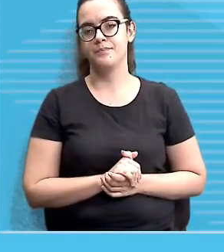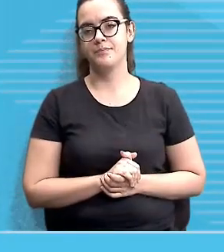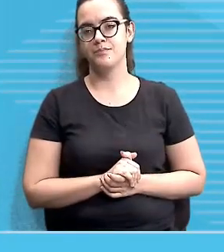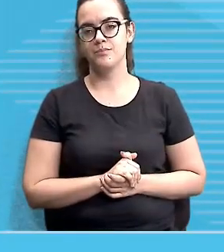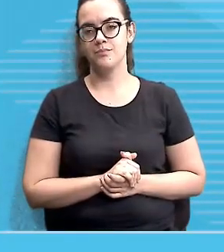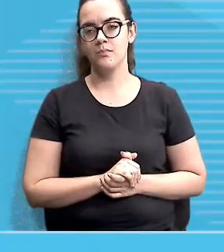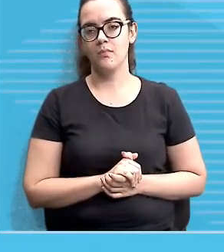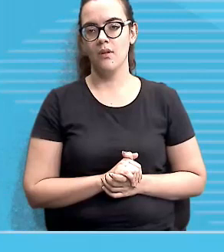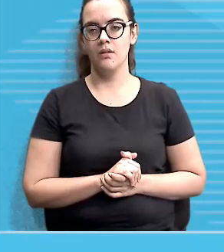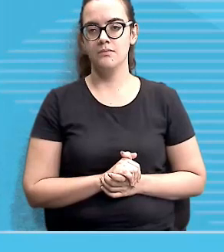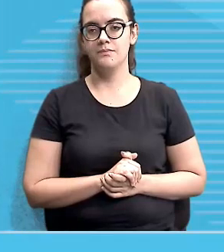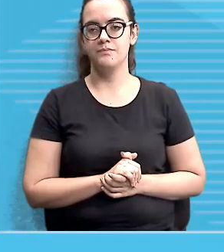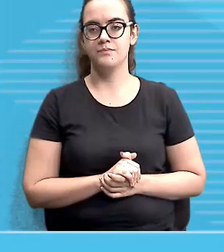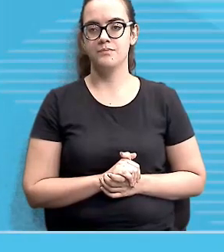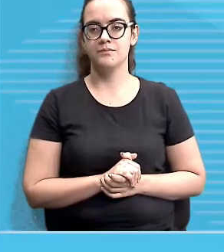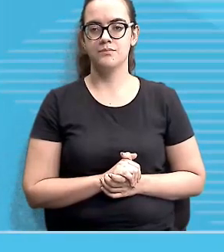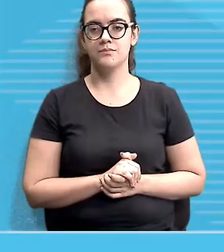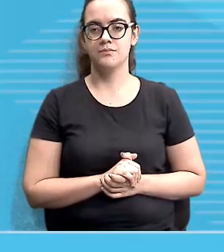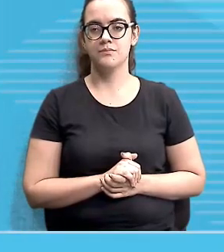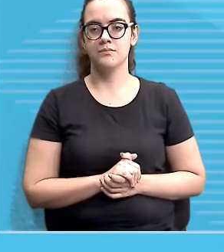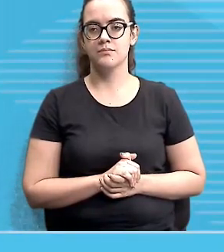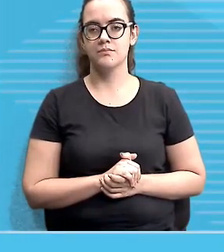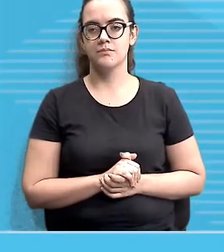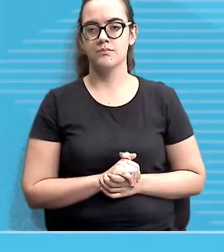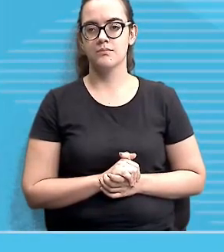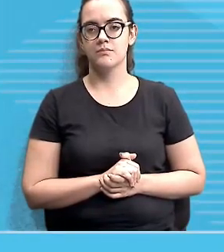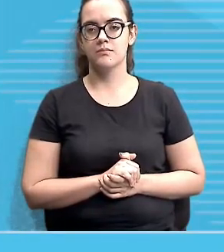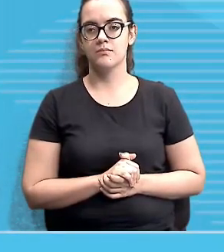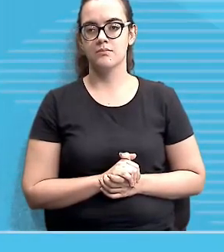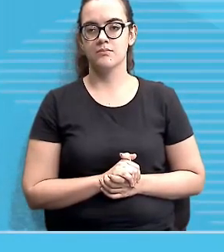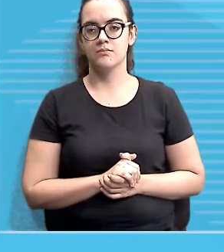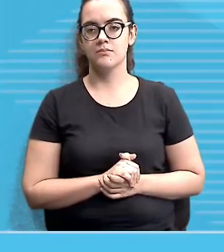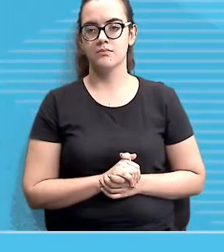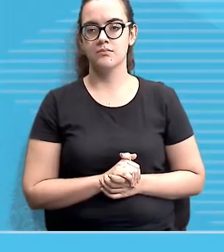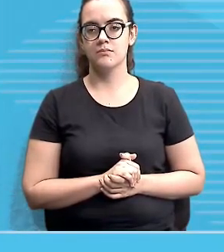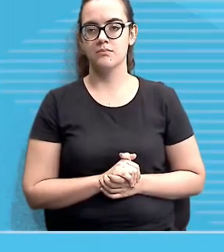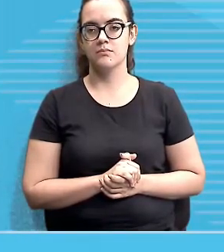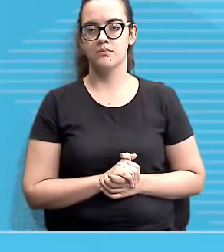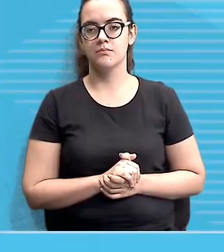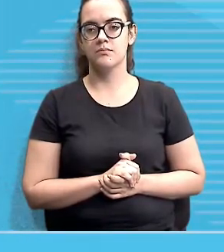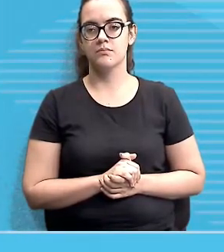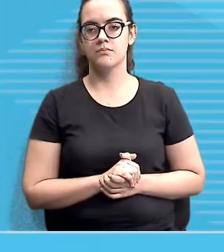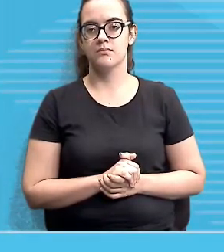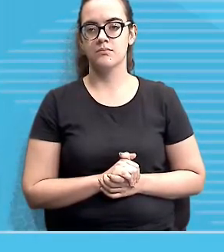o e achar capacidade é de 18,6